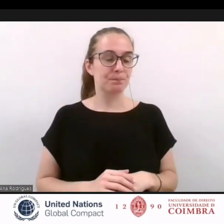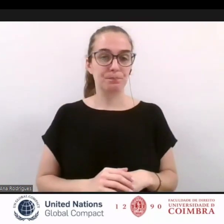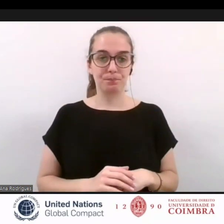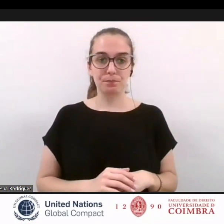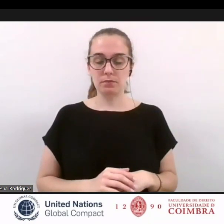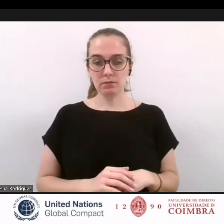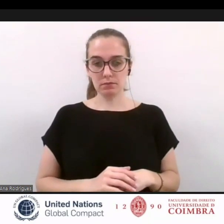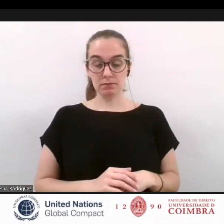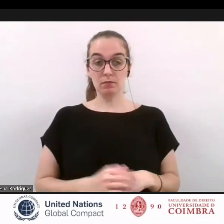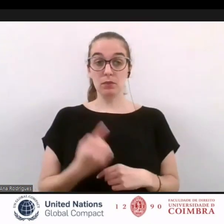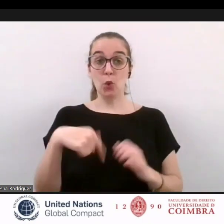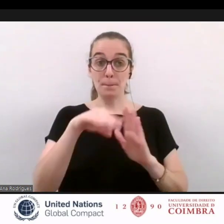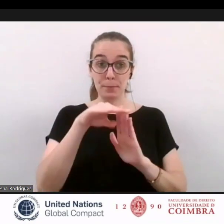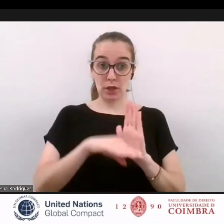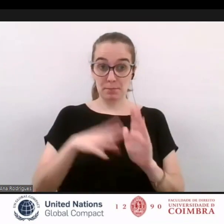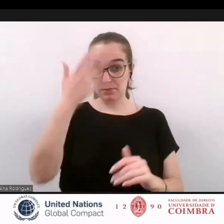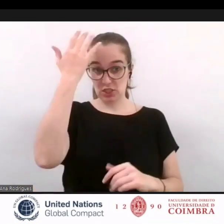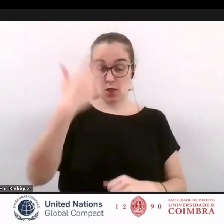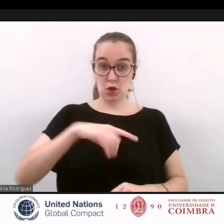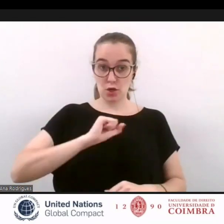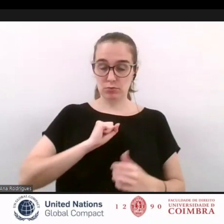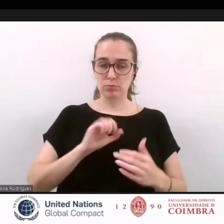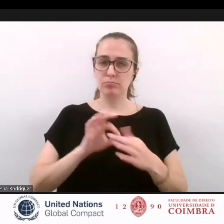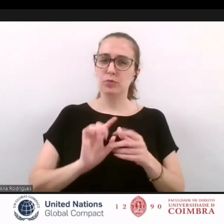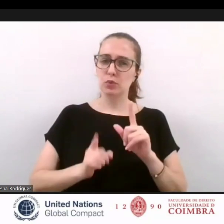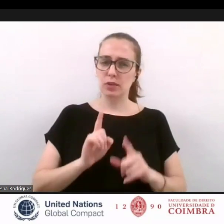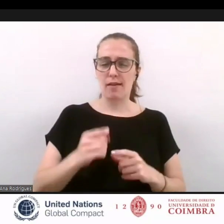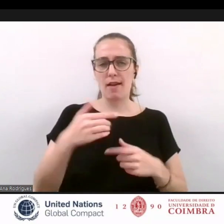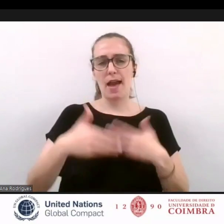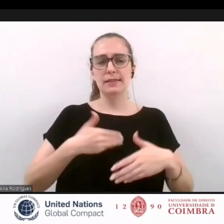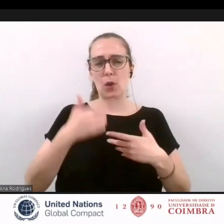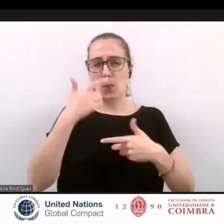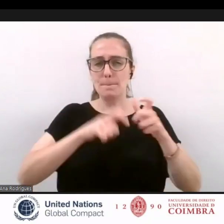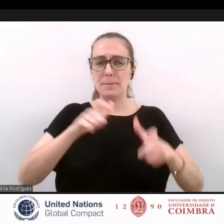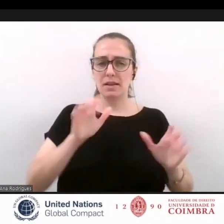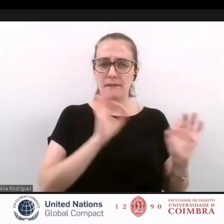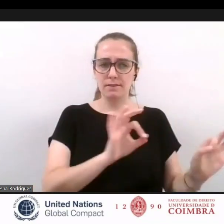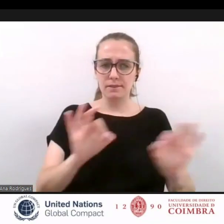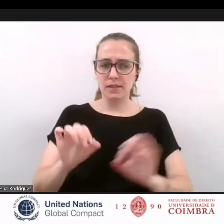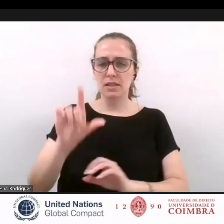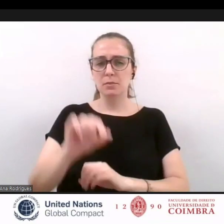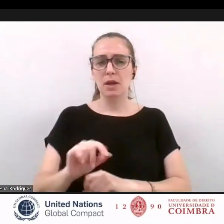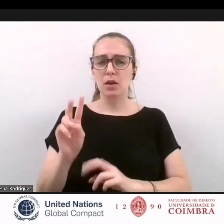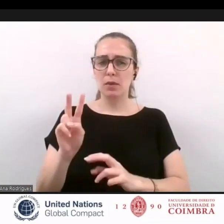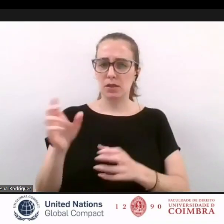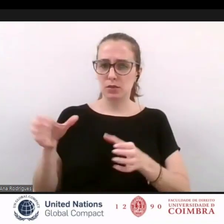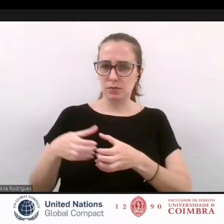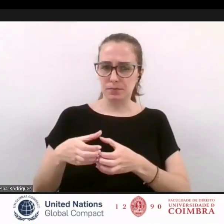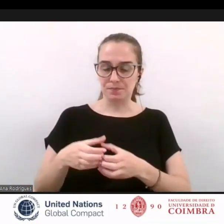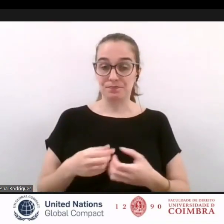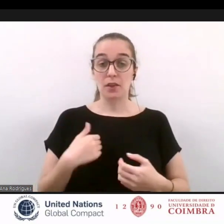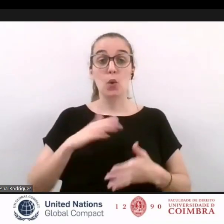dos nossos programas de mestrado é em ação humanitária e manutenção da paz. E, portanto, a maior parte dos nossos alunos são colegas das Nações Unidas ou